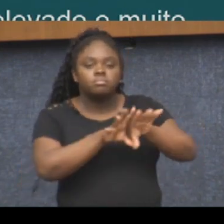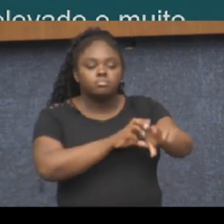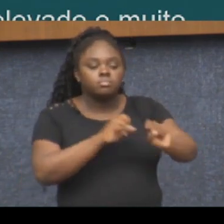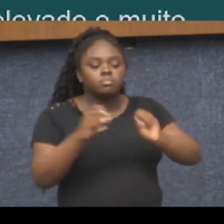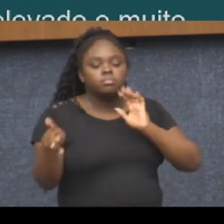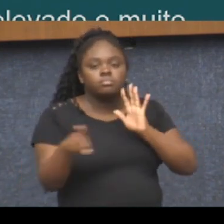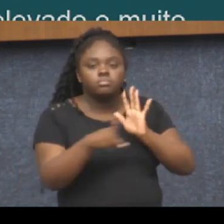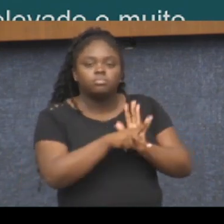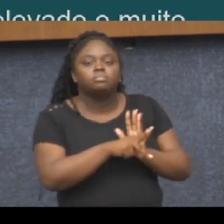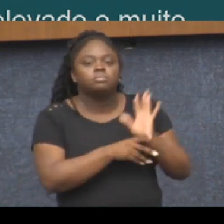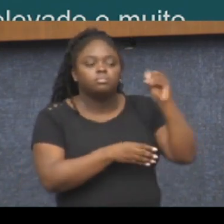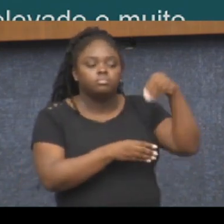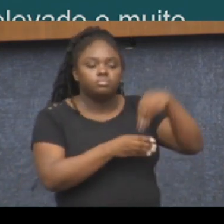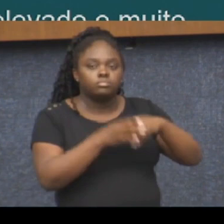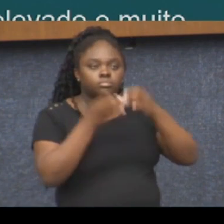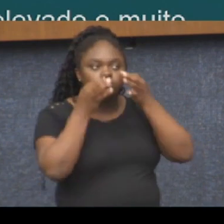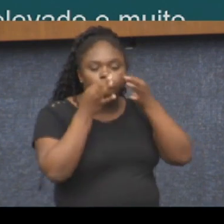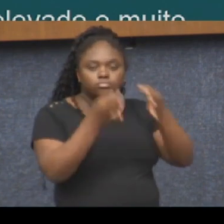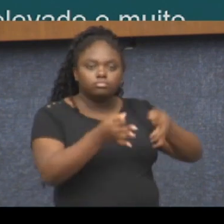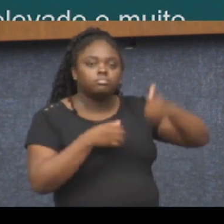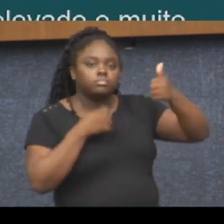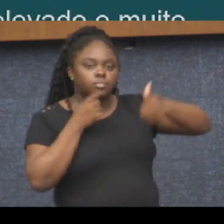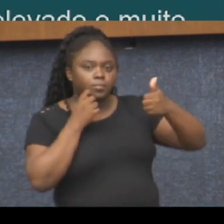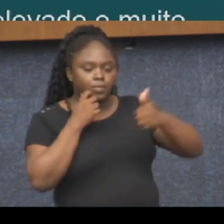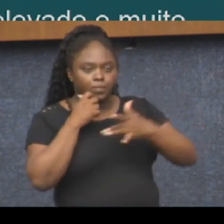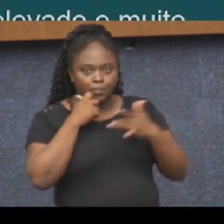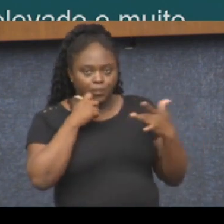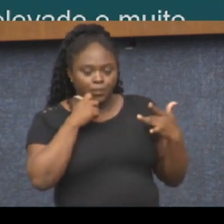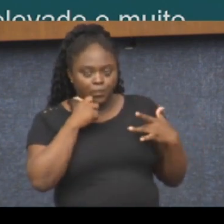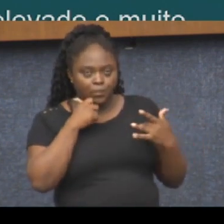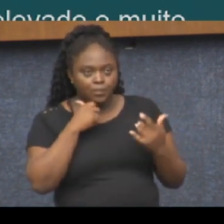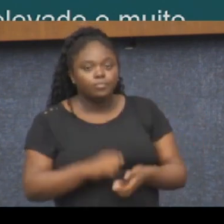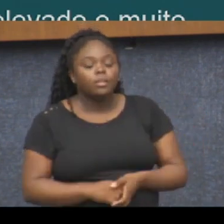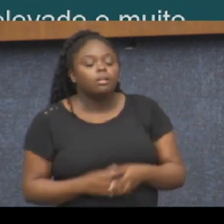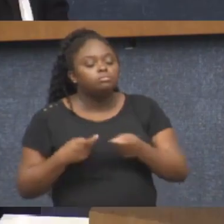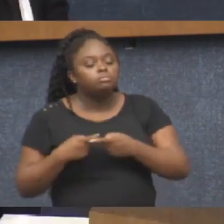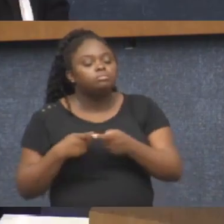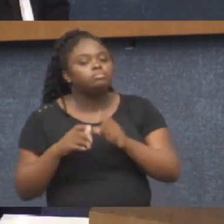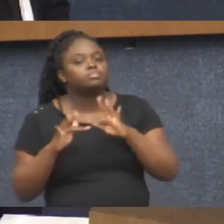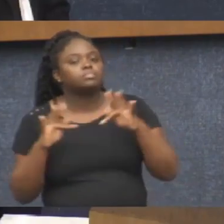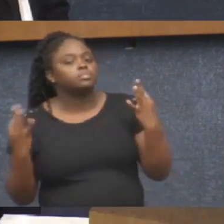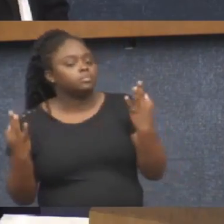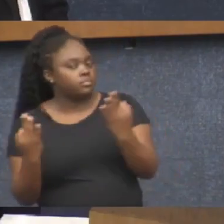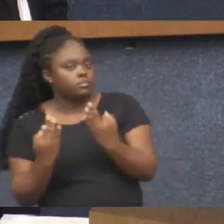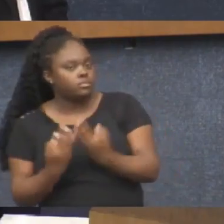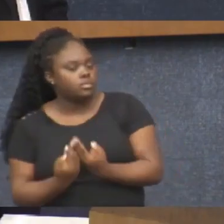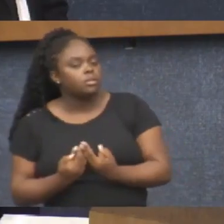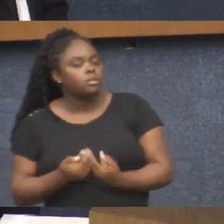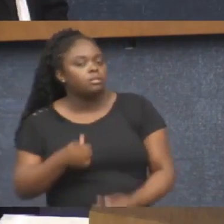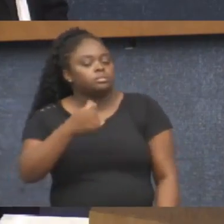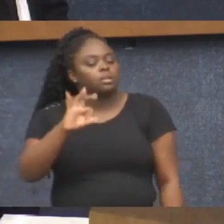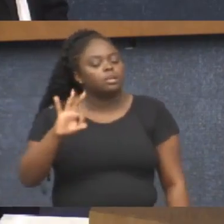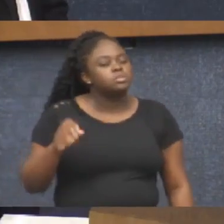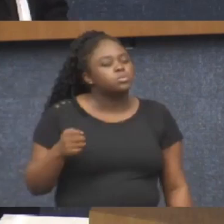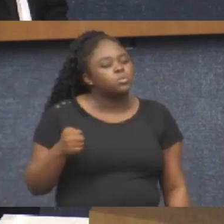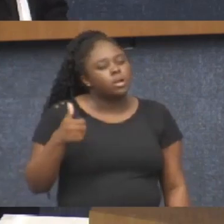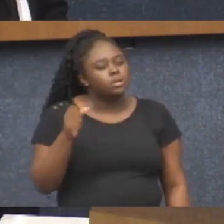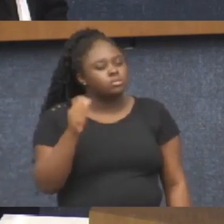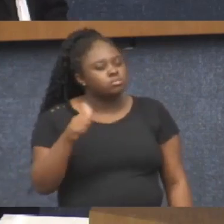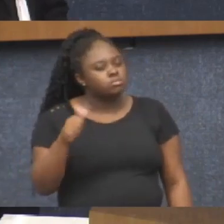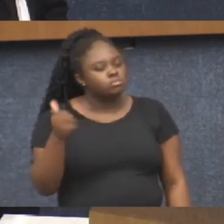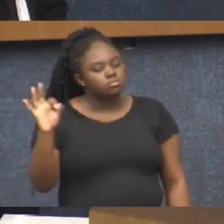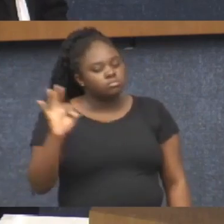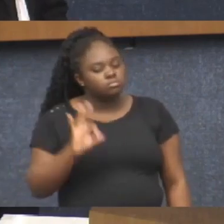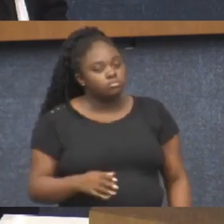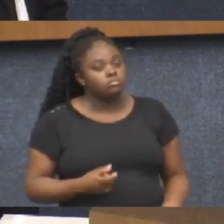formação específica para dentro da atenção primária. De médicos de famílias titulados, eram 10%, né, quase 11%,